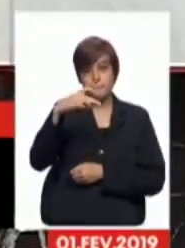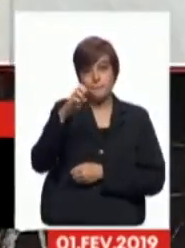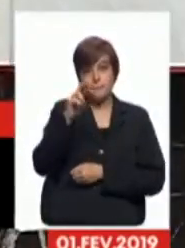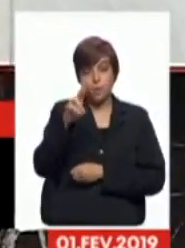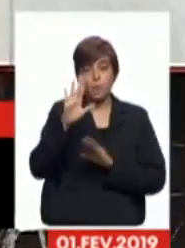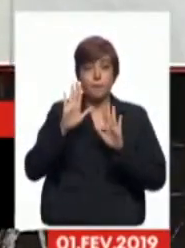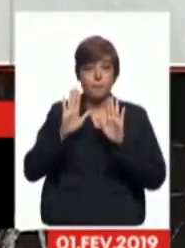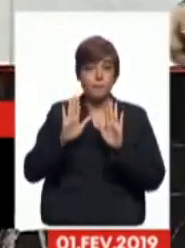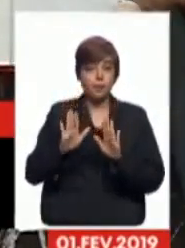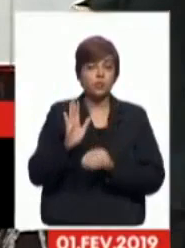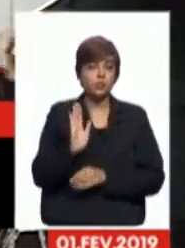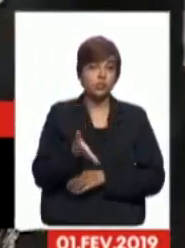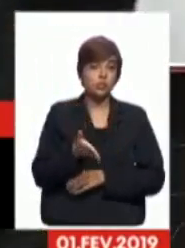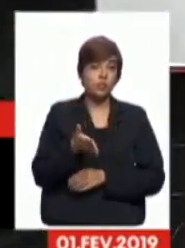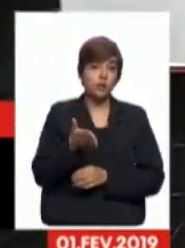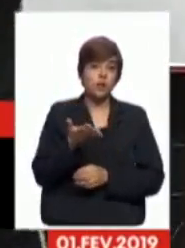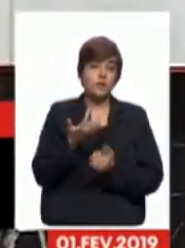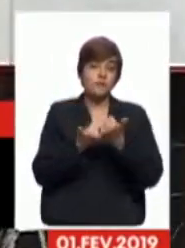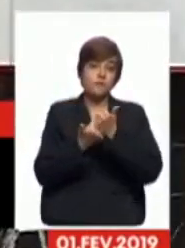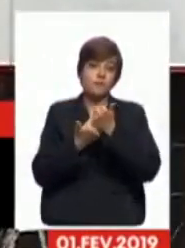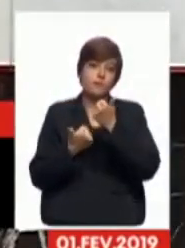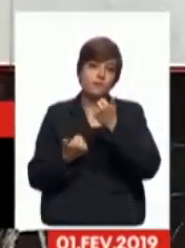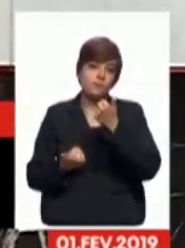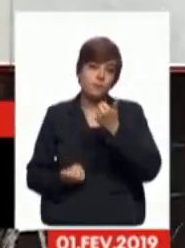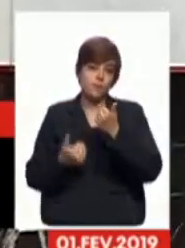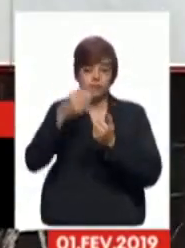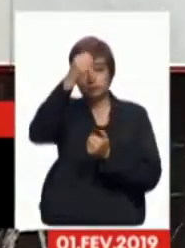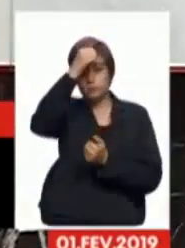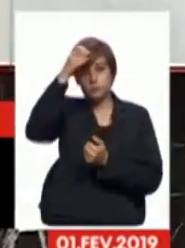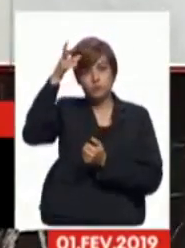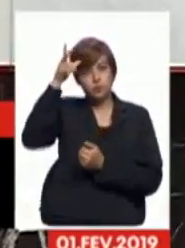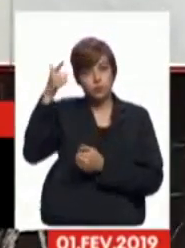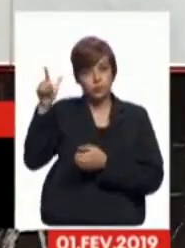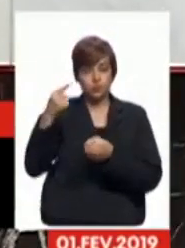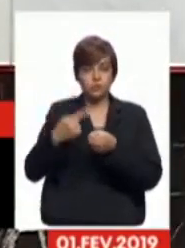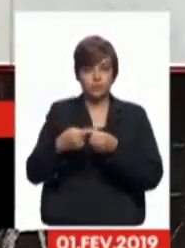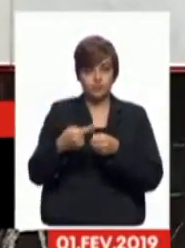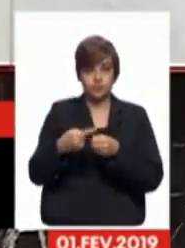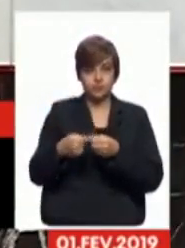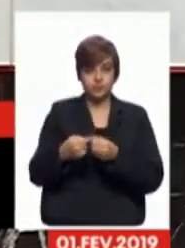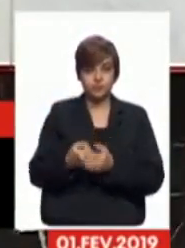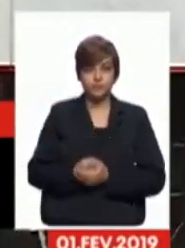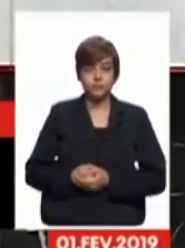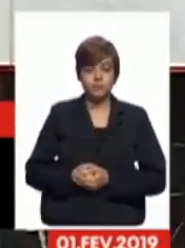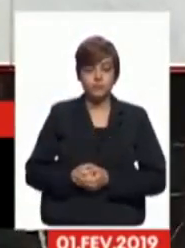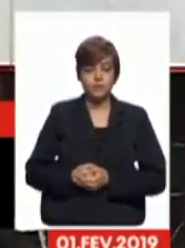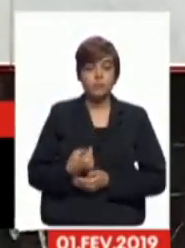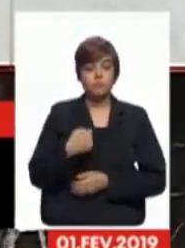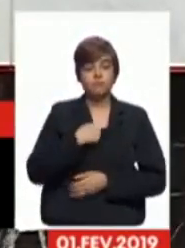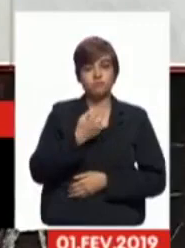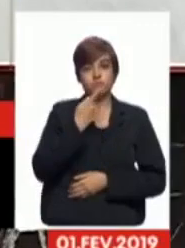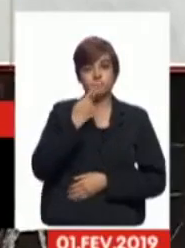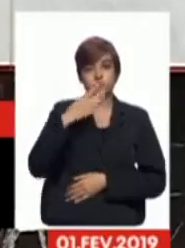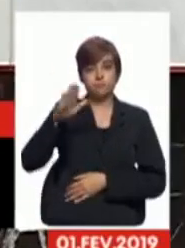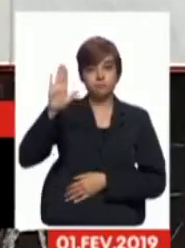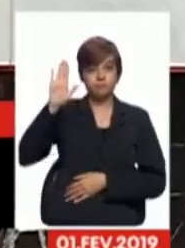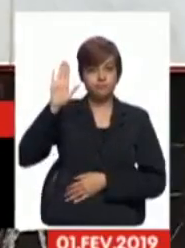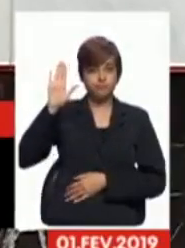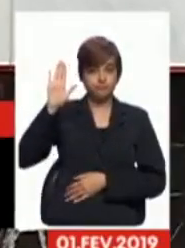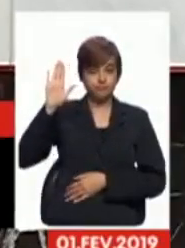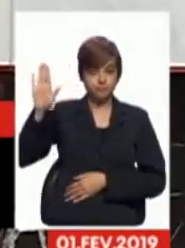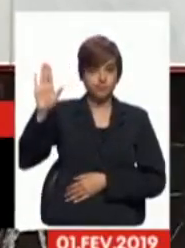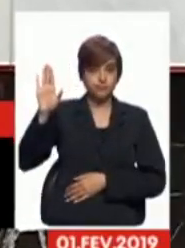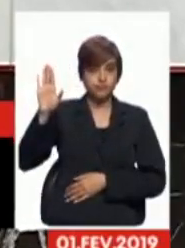da cidade de Uberlândia. Leonídio Bolsas é do MDB. Assim o prometo. O produtor rural Luiz